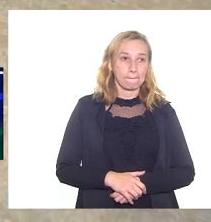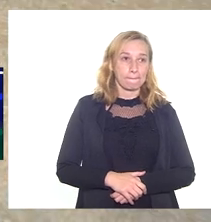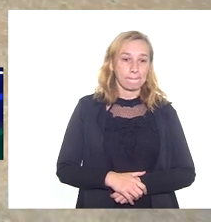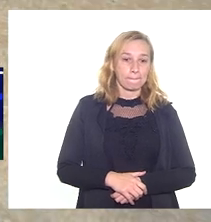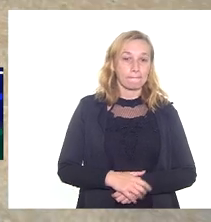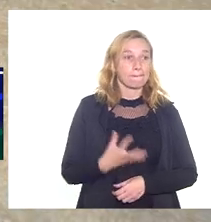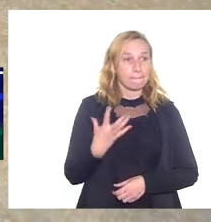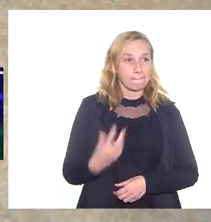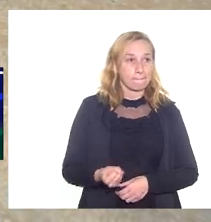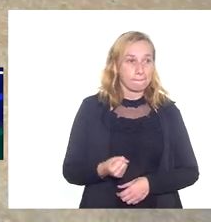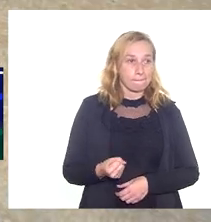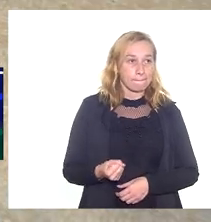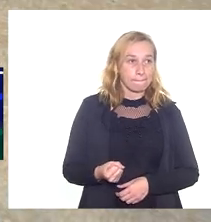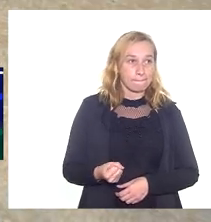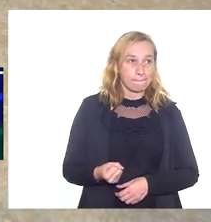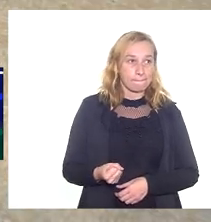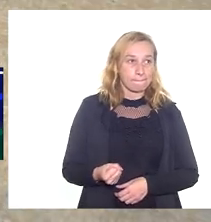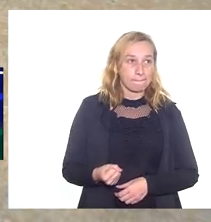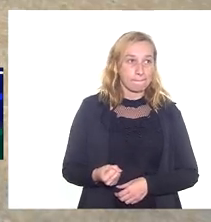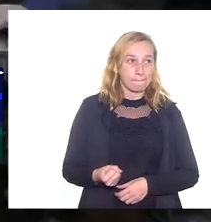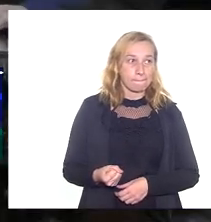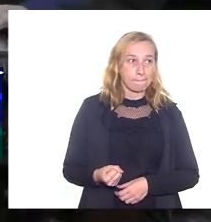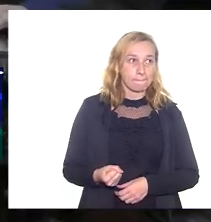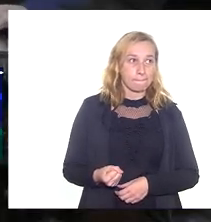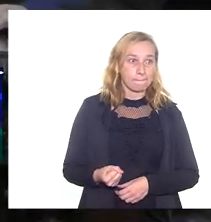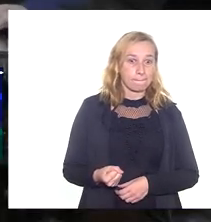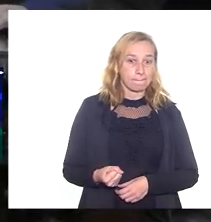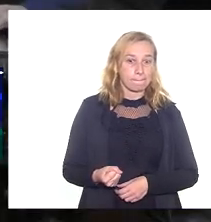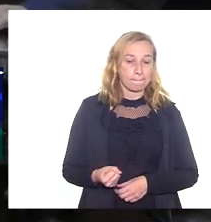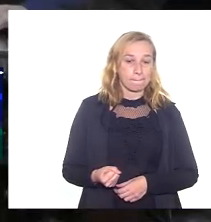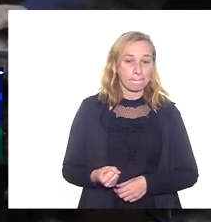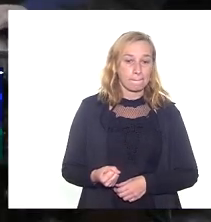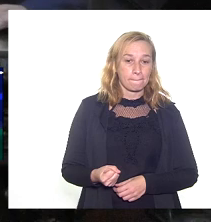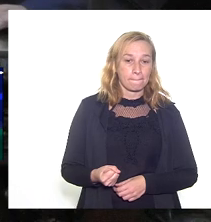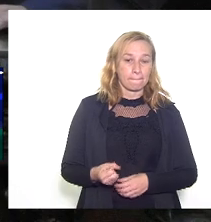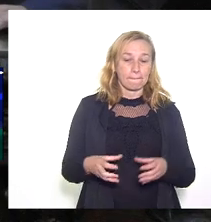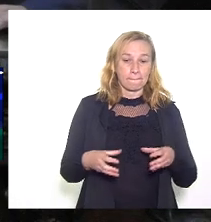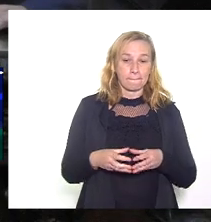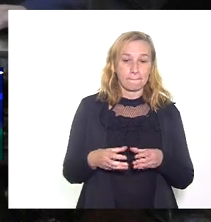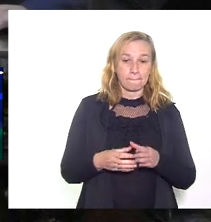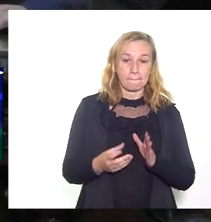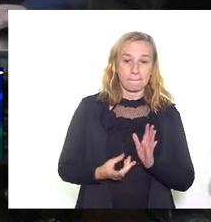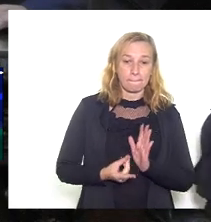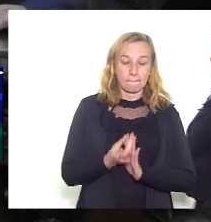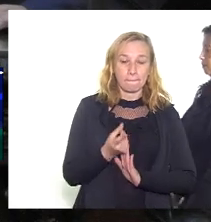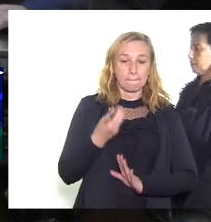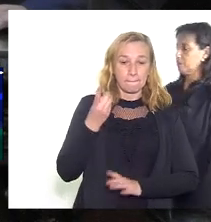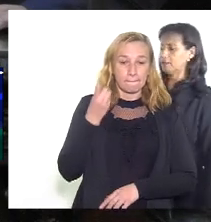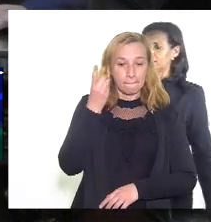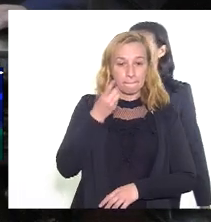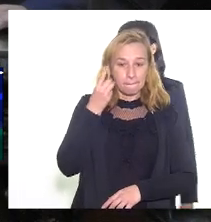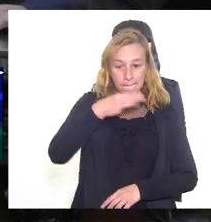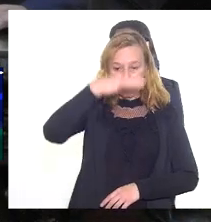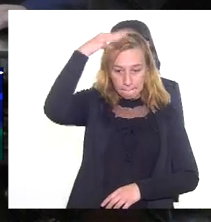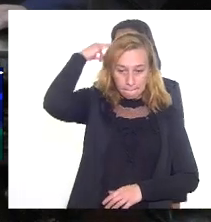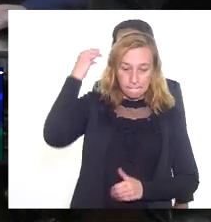Parecer favorável pela Comissão de Assuntos Municipais. Pela Comissão de Orçamento, deputado Márcio Pacheco.